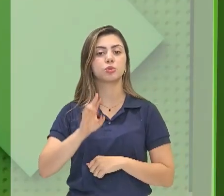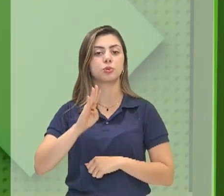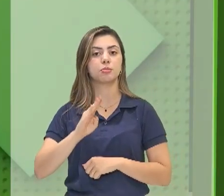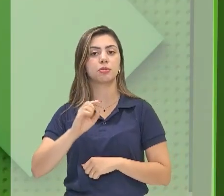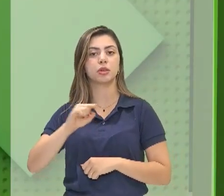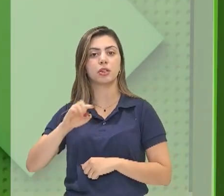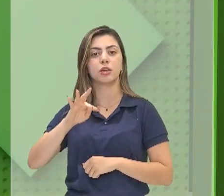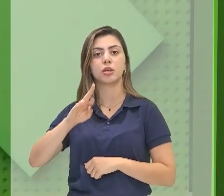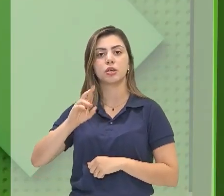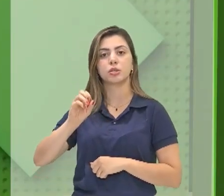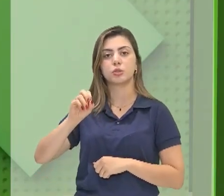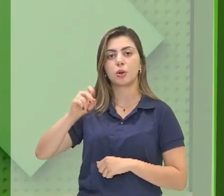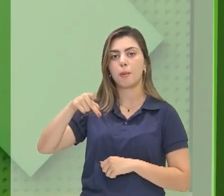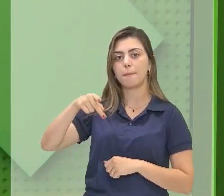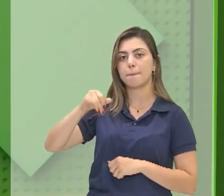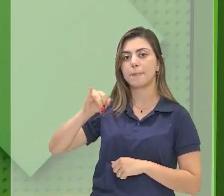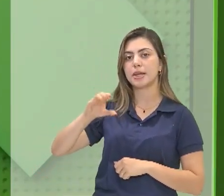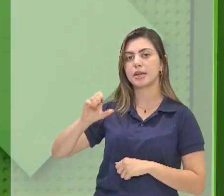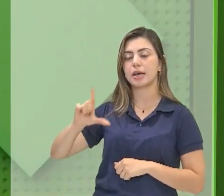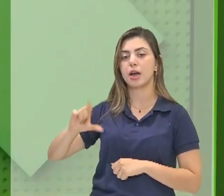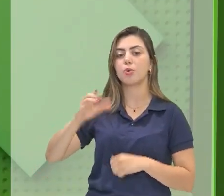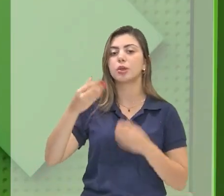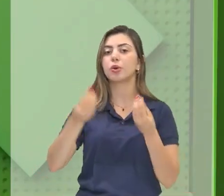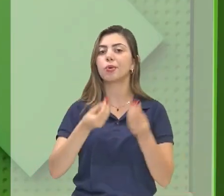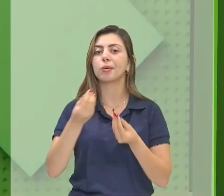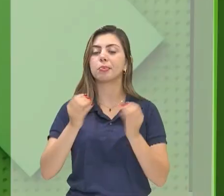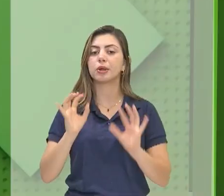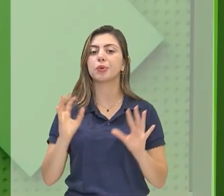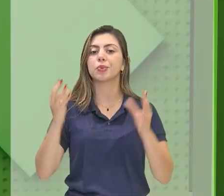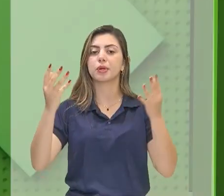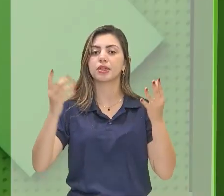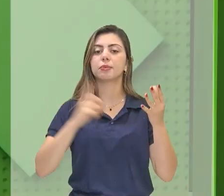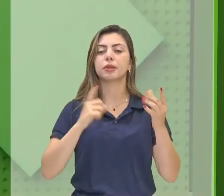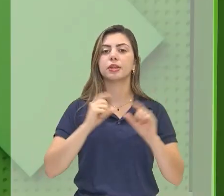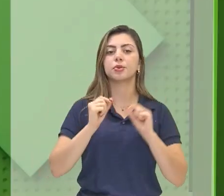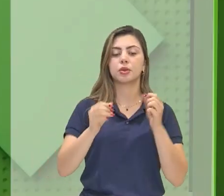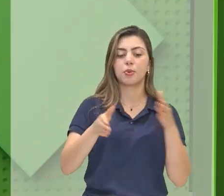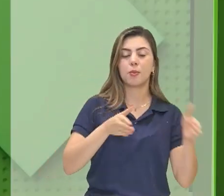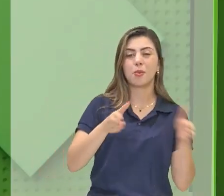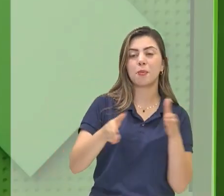nosso país. Então aquele clima onde nós temos um verão intenso, mas um